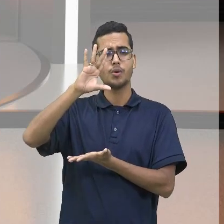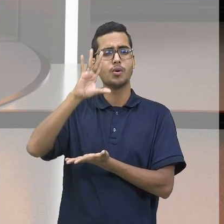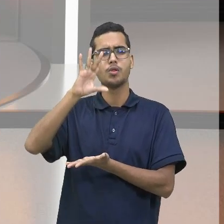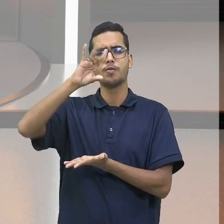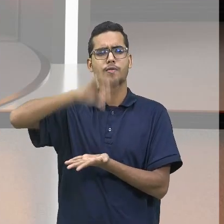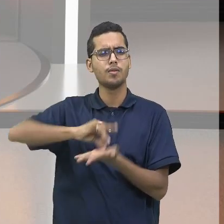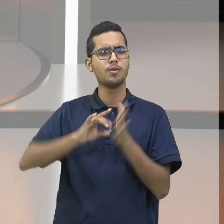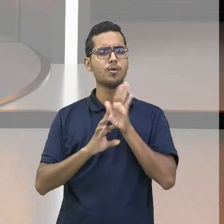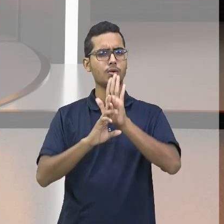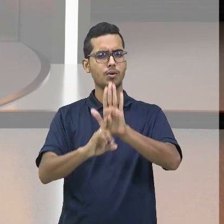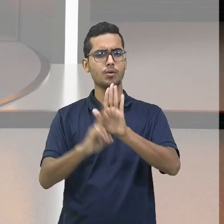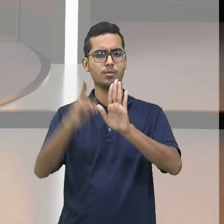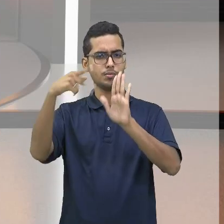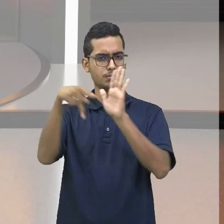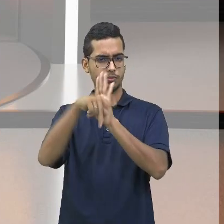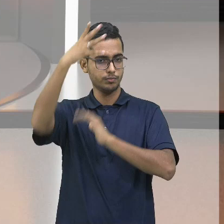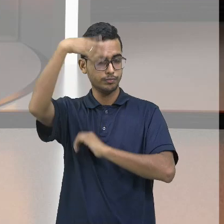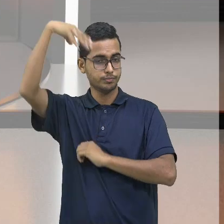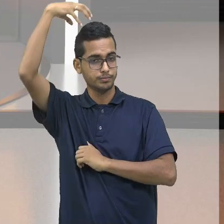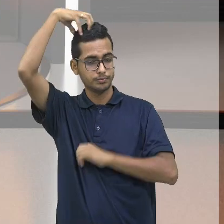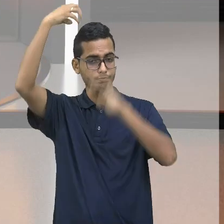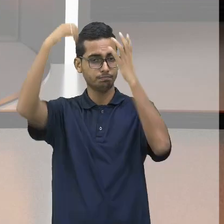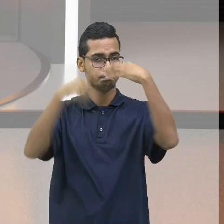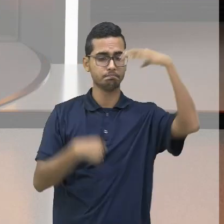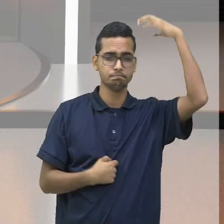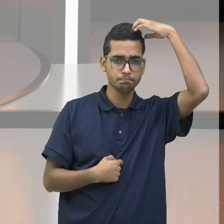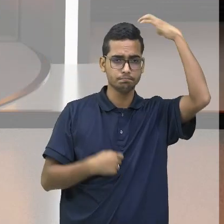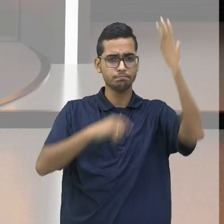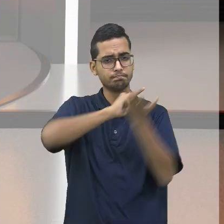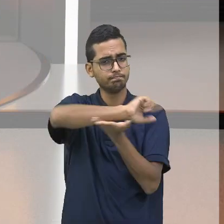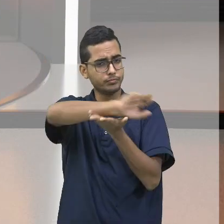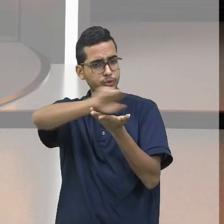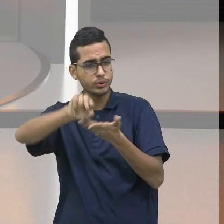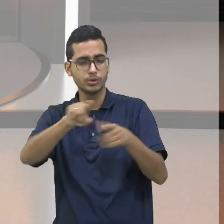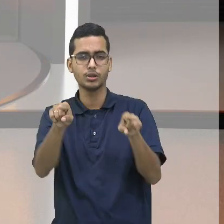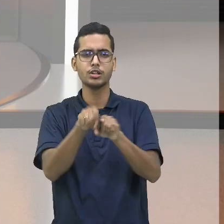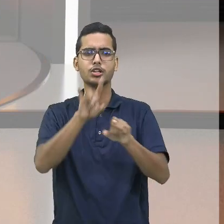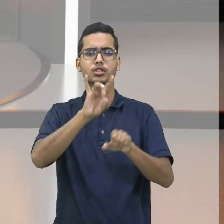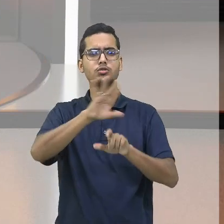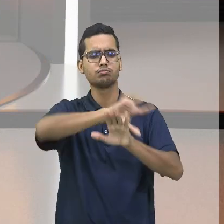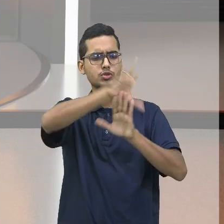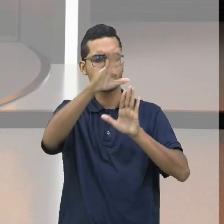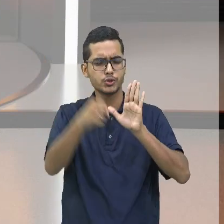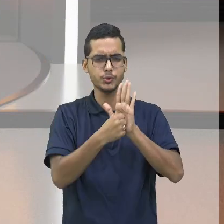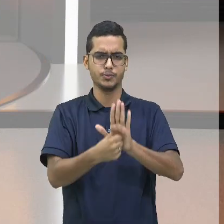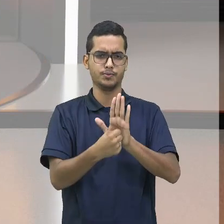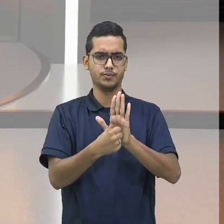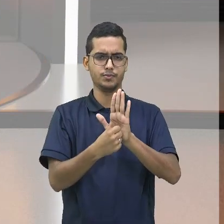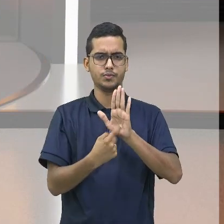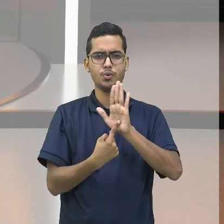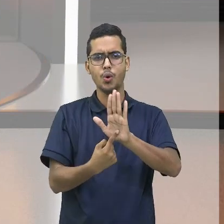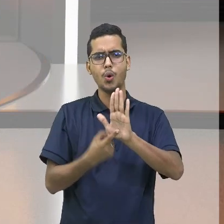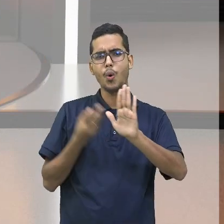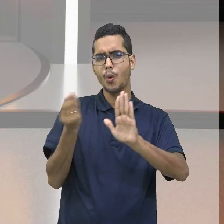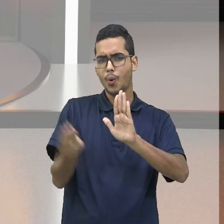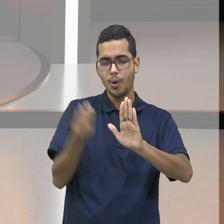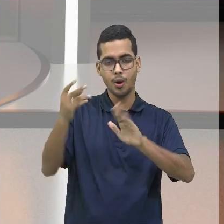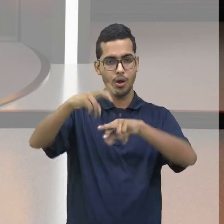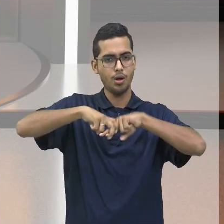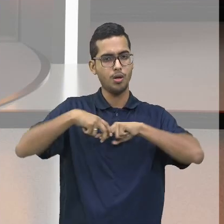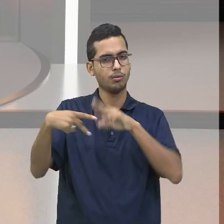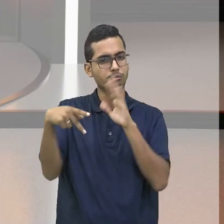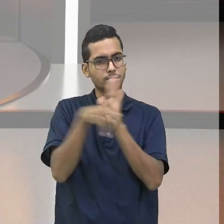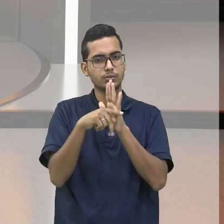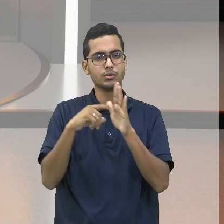representado pelos reis e ele era frequentemente simbólico, pois essa conexão de